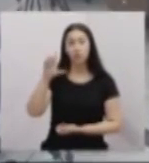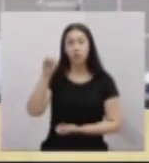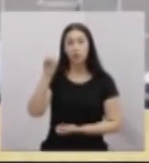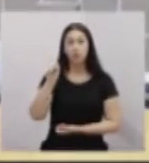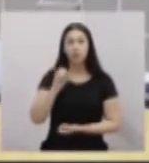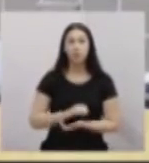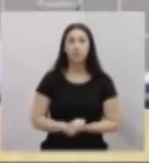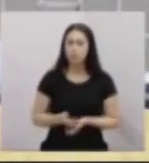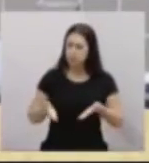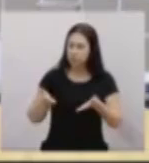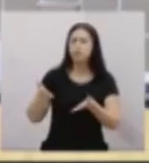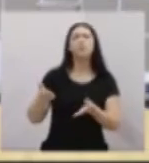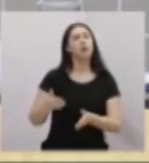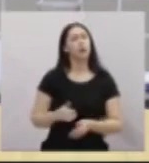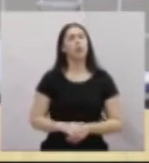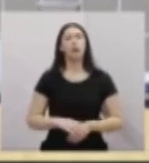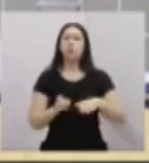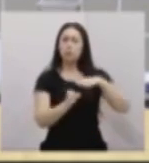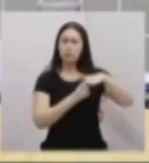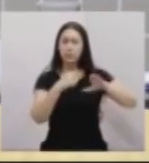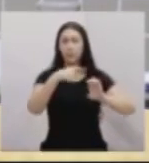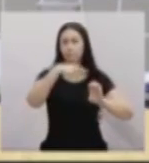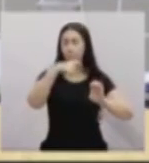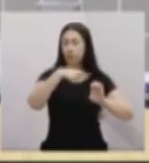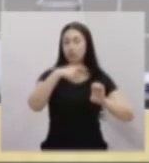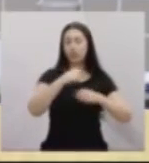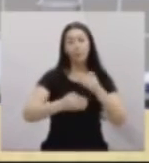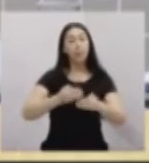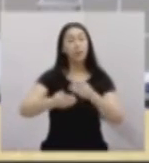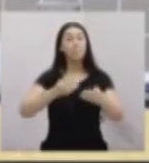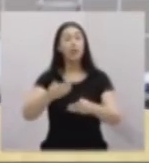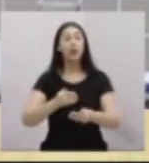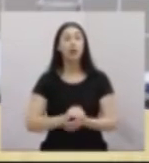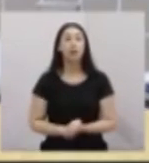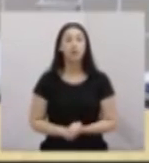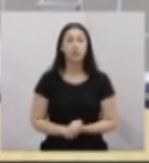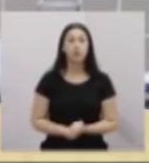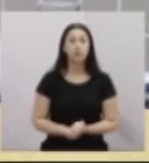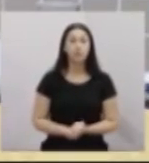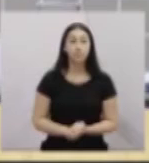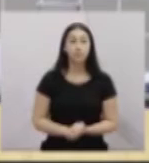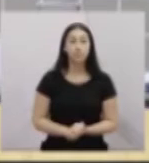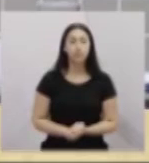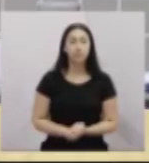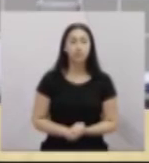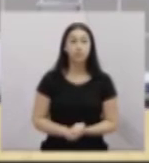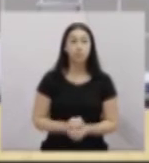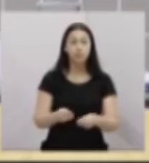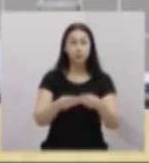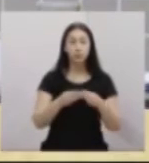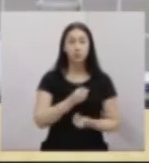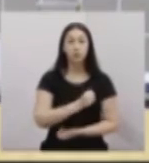o desenvolvimento e capacitação dos empresários de Jacareí através do programa Inova Jacareí. Moção